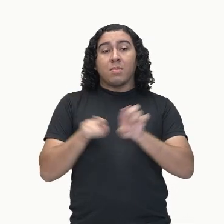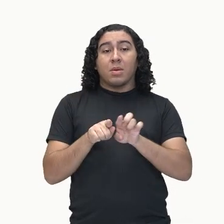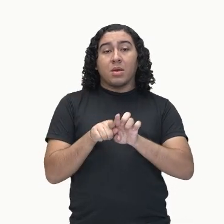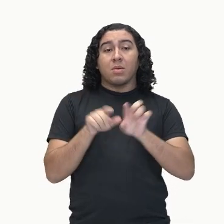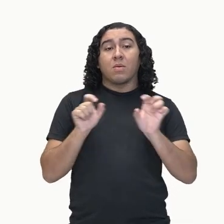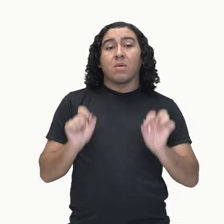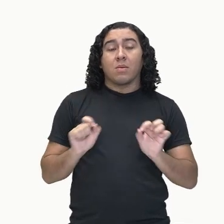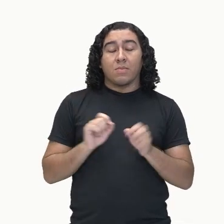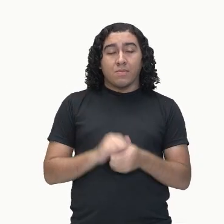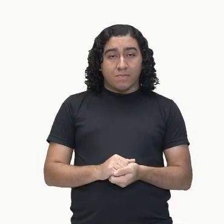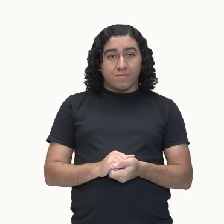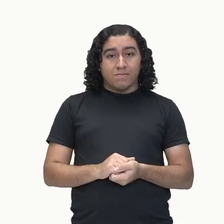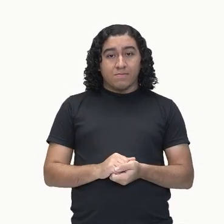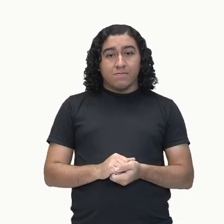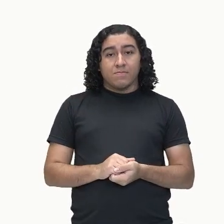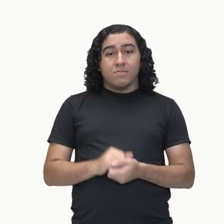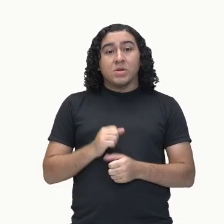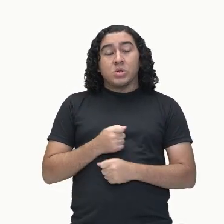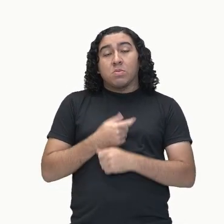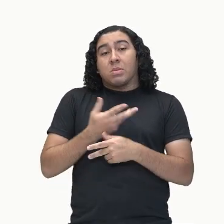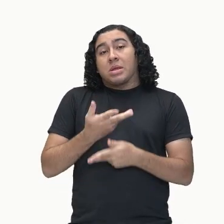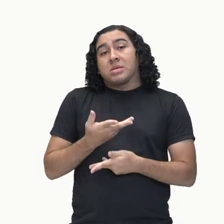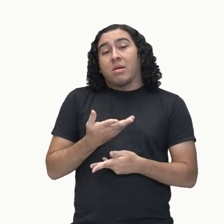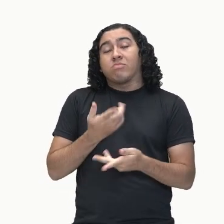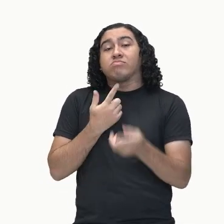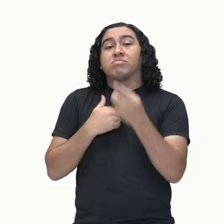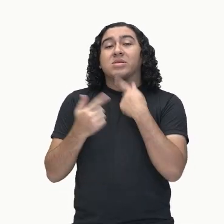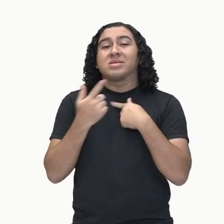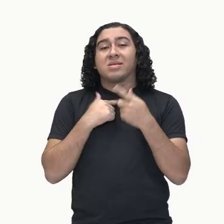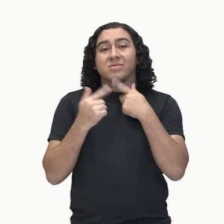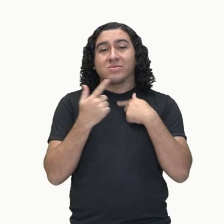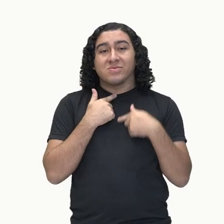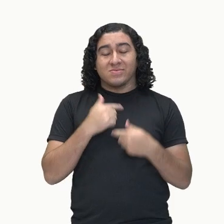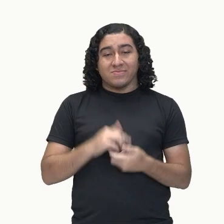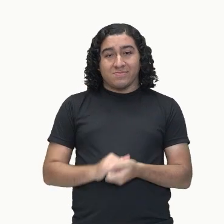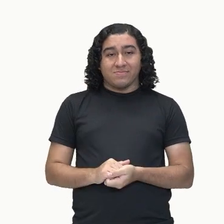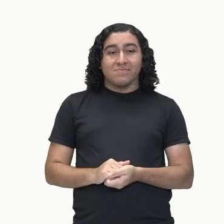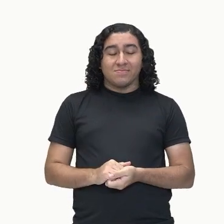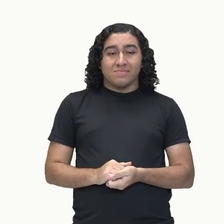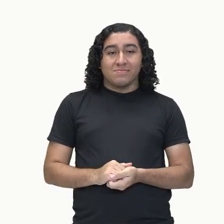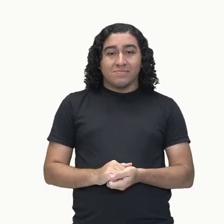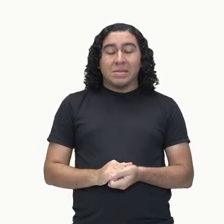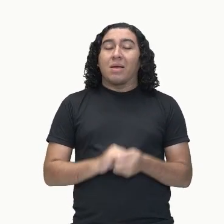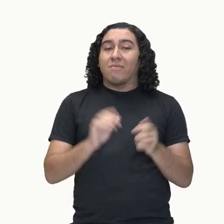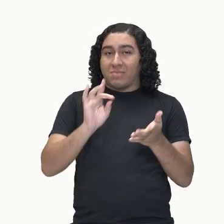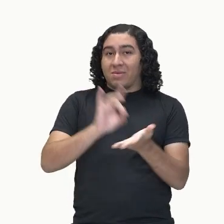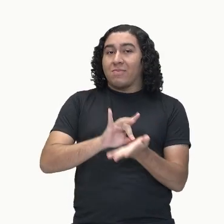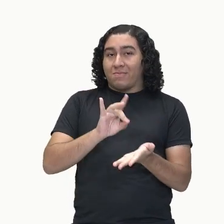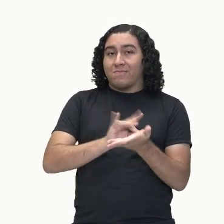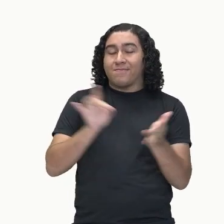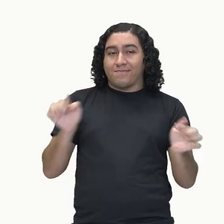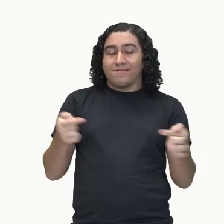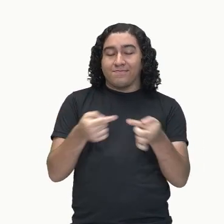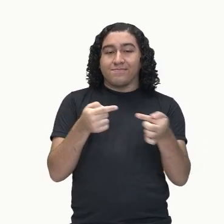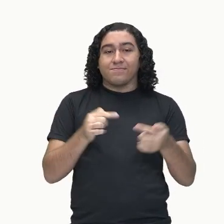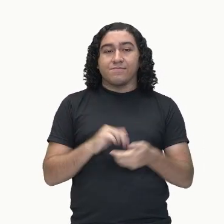Simple expressa deseus isso aí mesmo os desejos